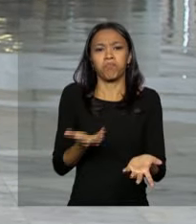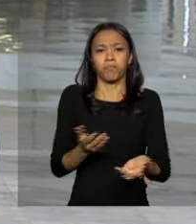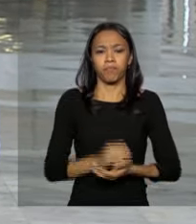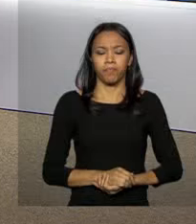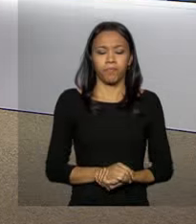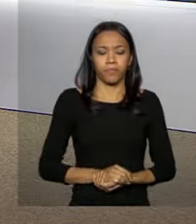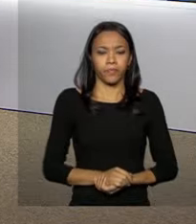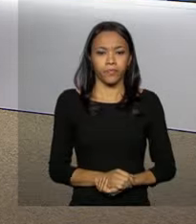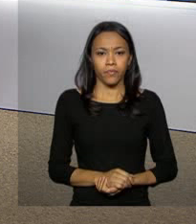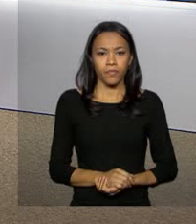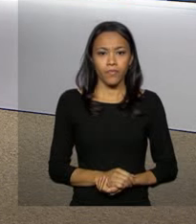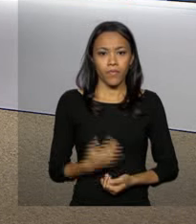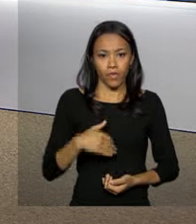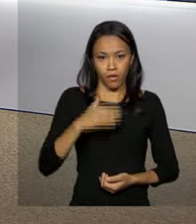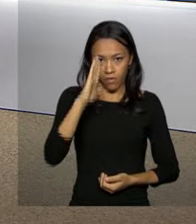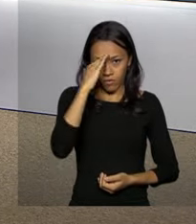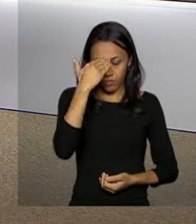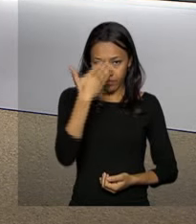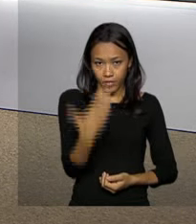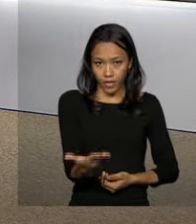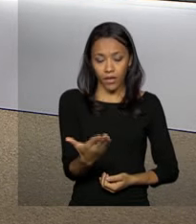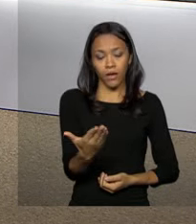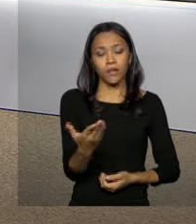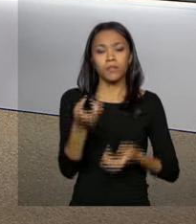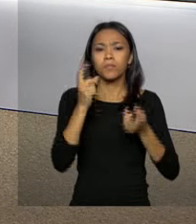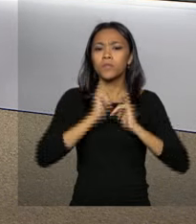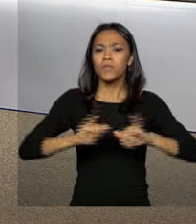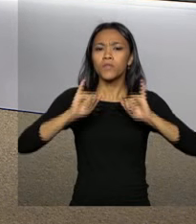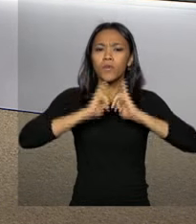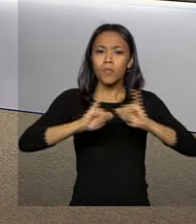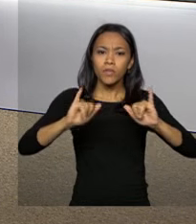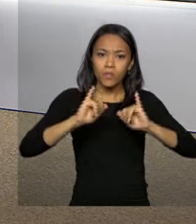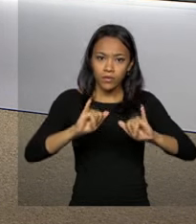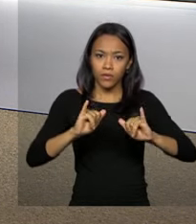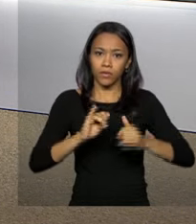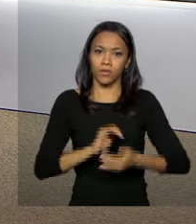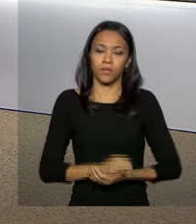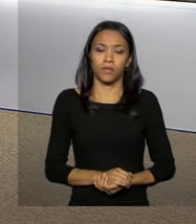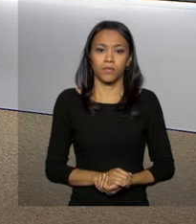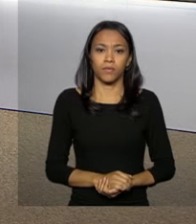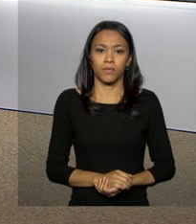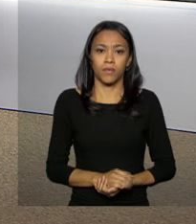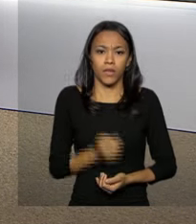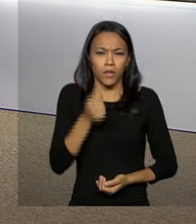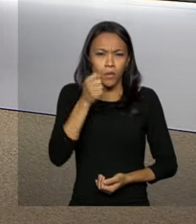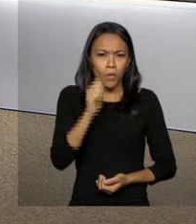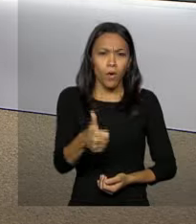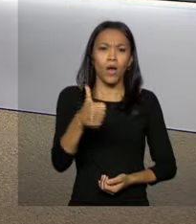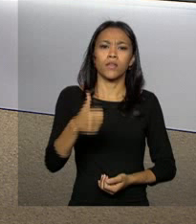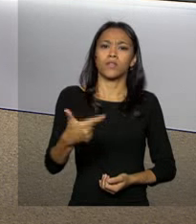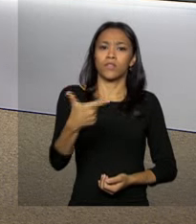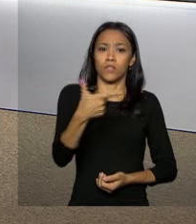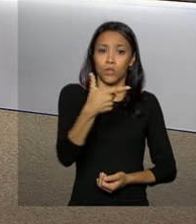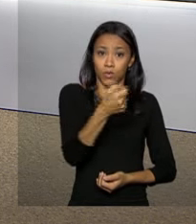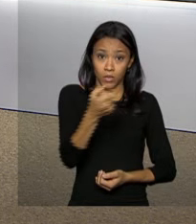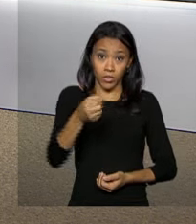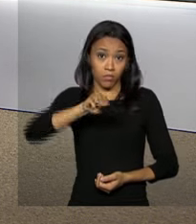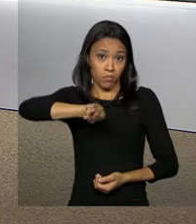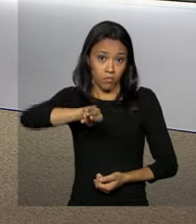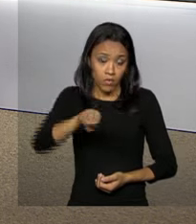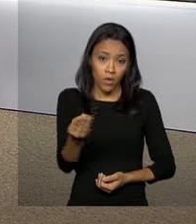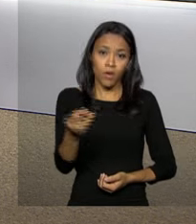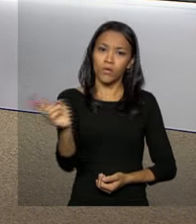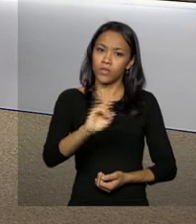momento. Muito obrigado, Ana Gabriela Salles, pelas informações ao vivo. E quase 200 milhões de reais vão